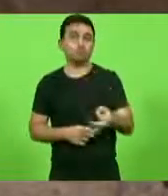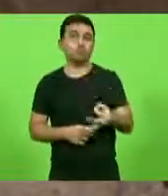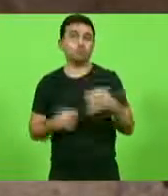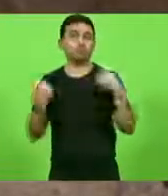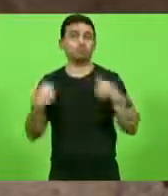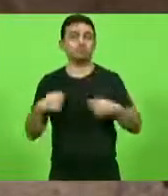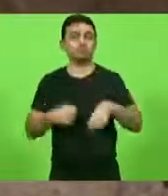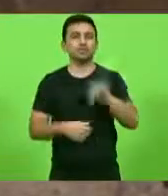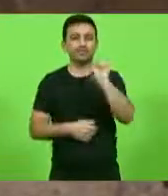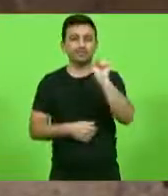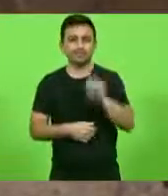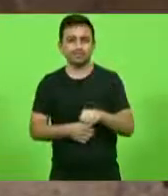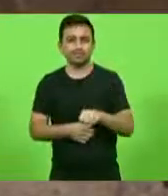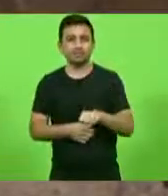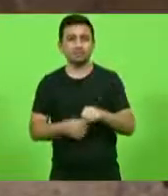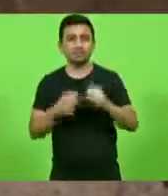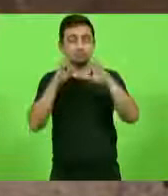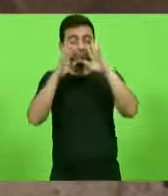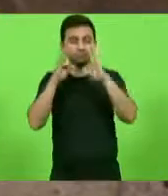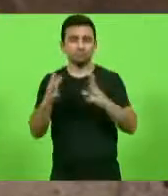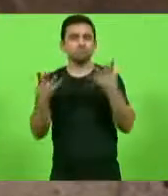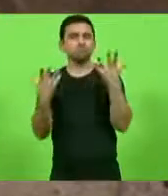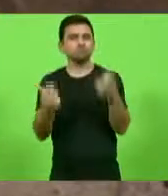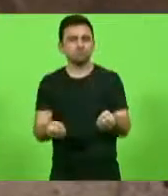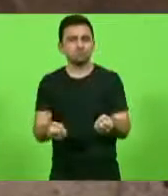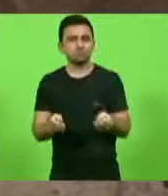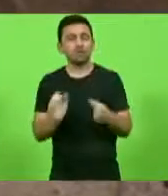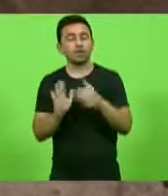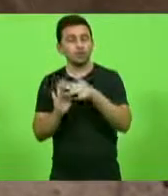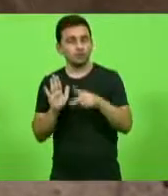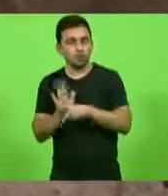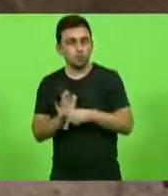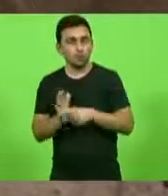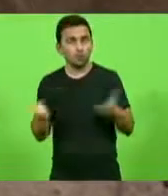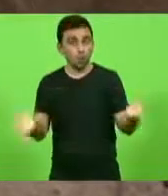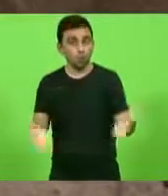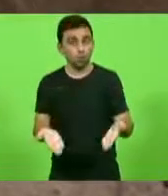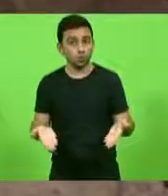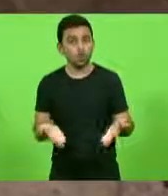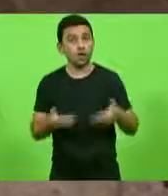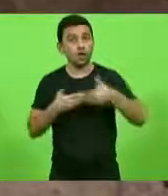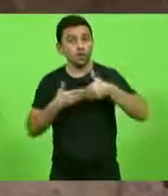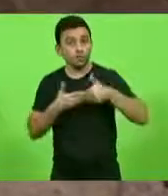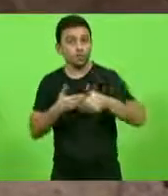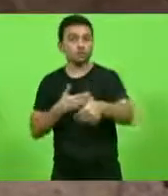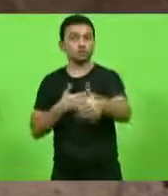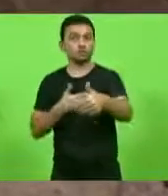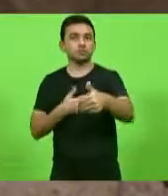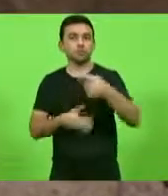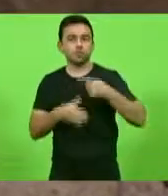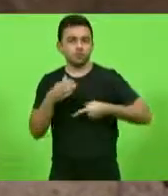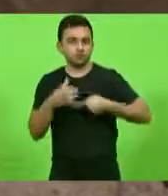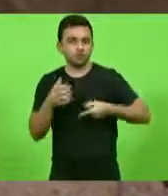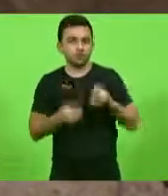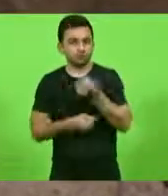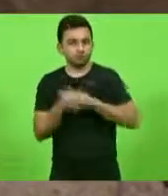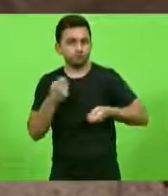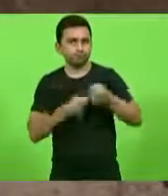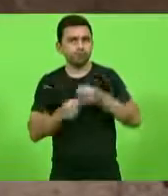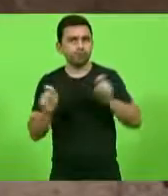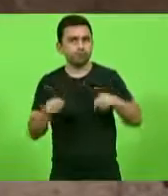sim, dar admissibilidade para essa medida provisória hoje e, a partir daí, na Comissão de Finanças, fazer a